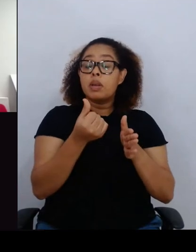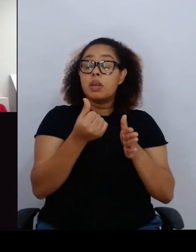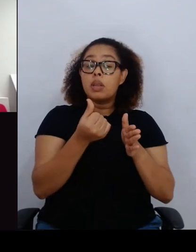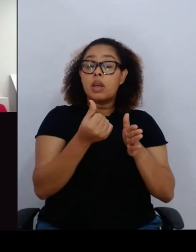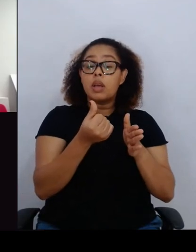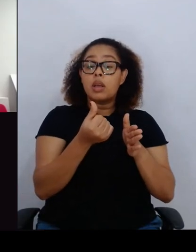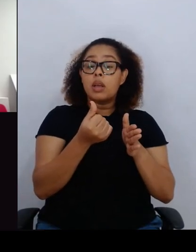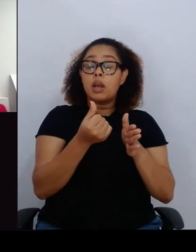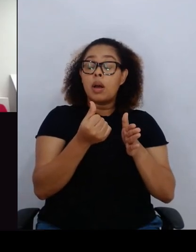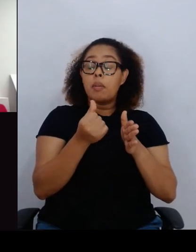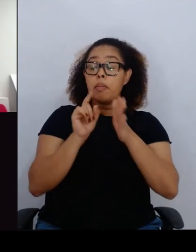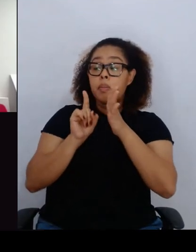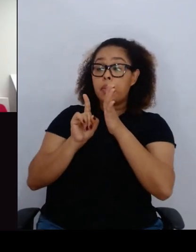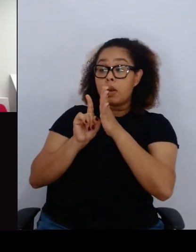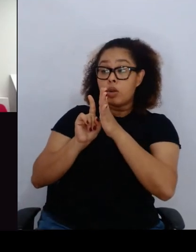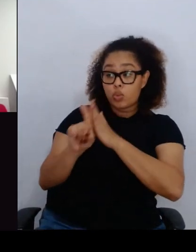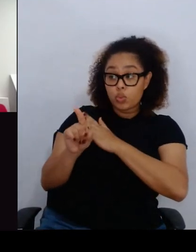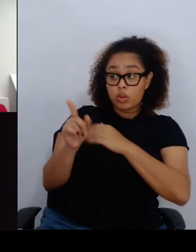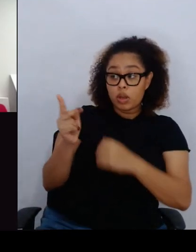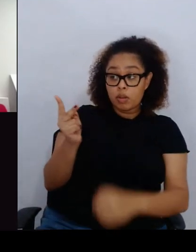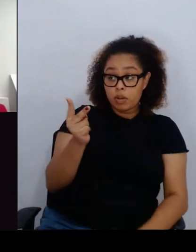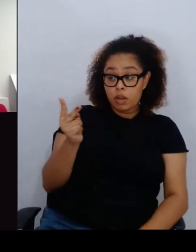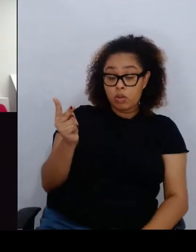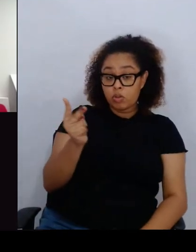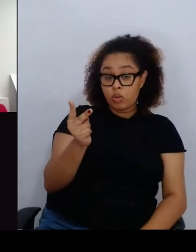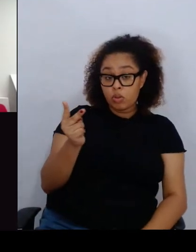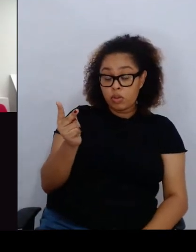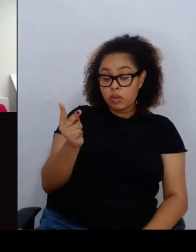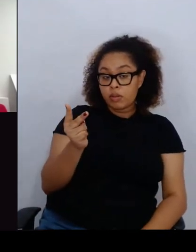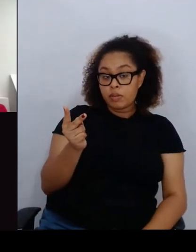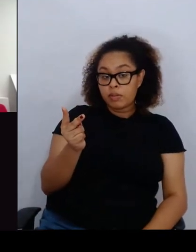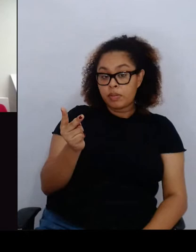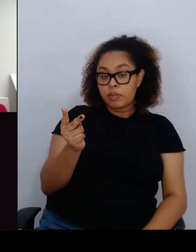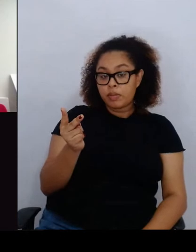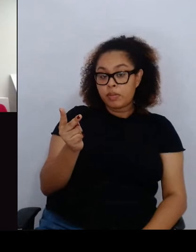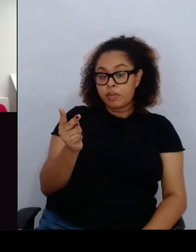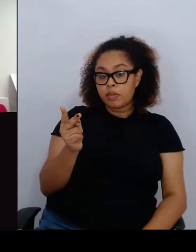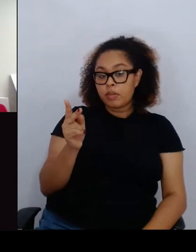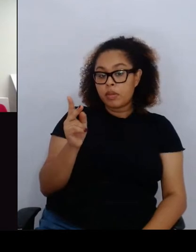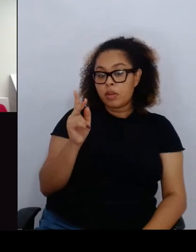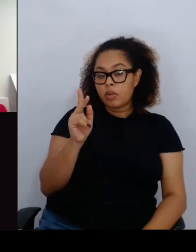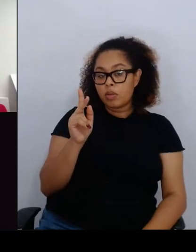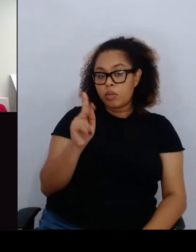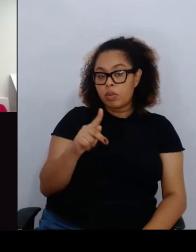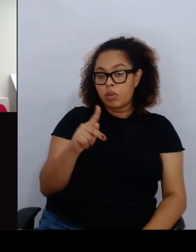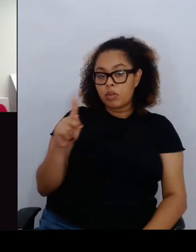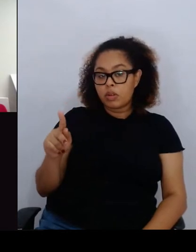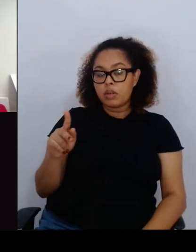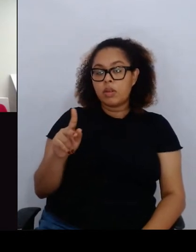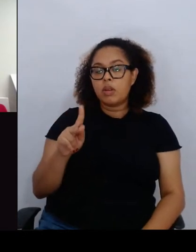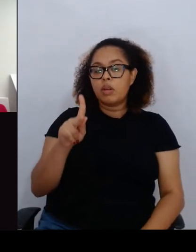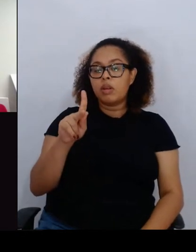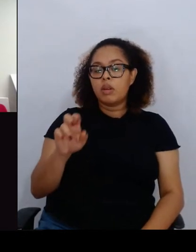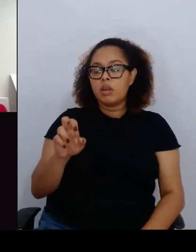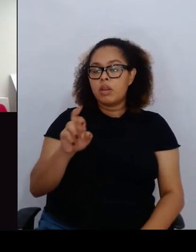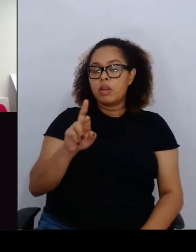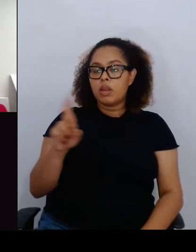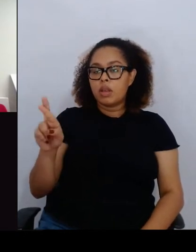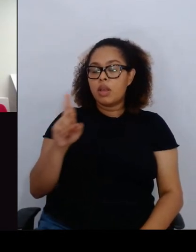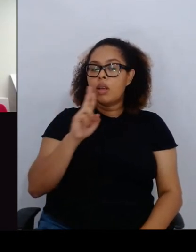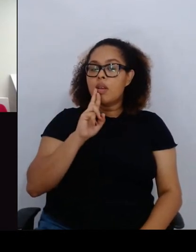ambos né Talvez o professor quer possa responder primeiro porque